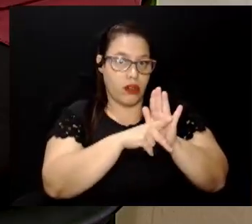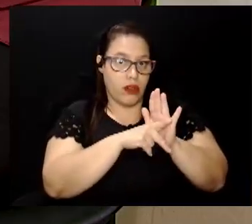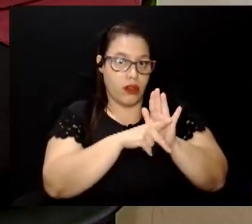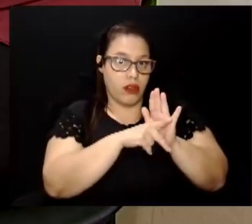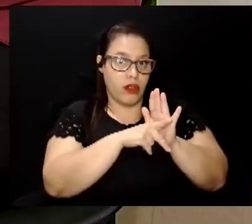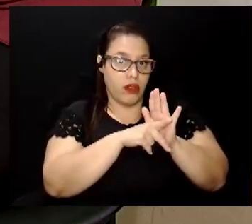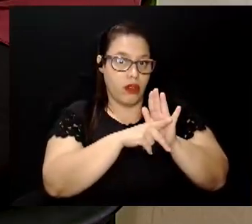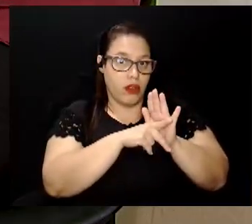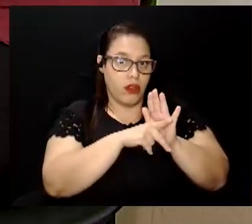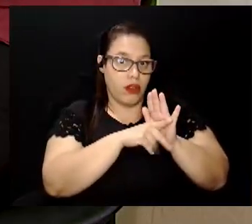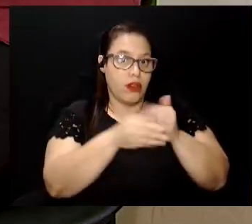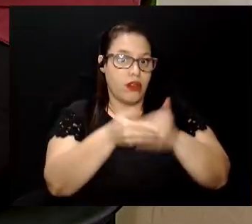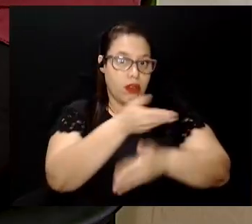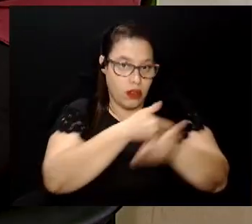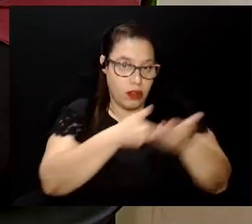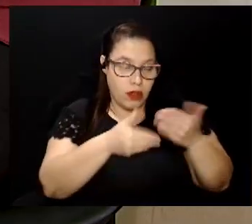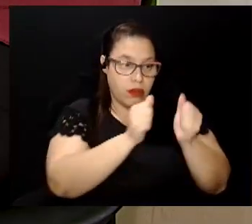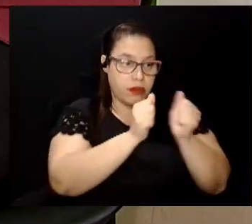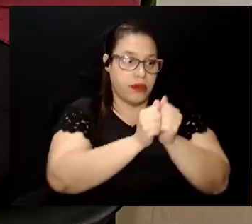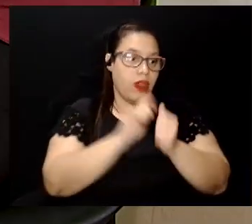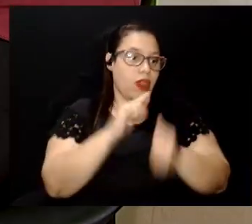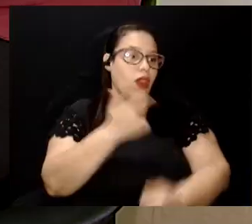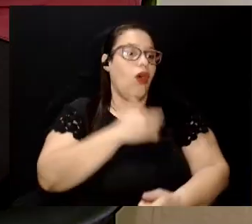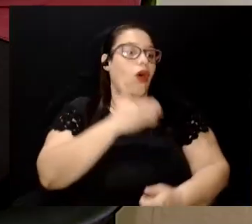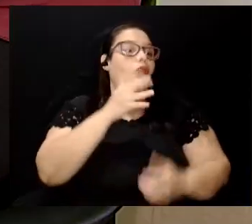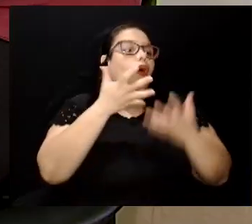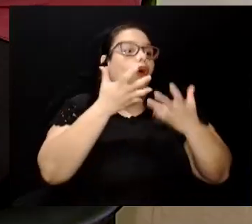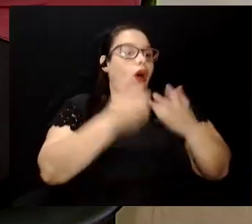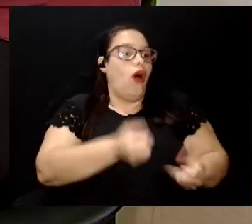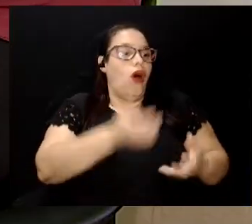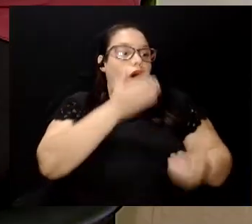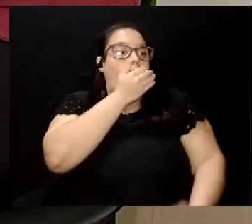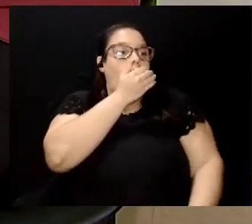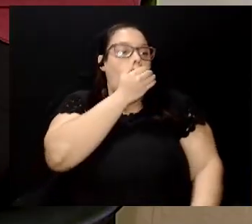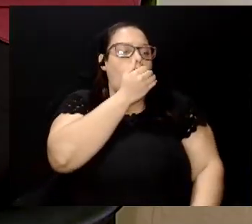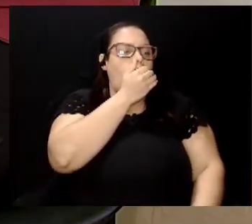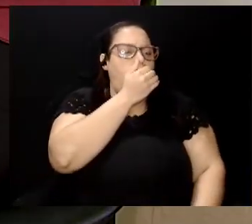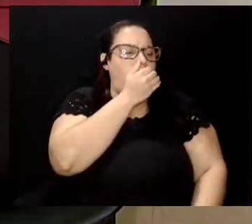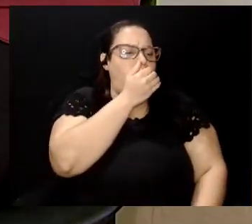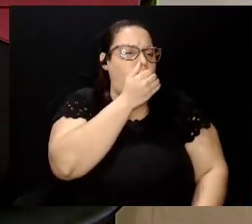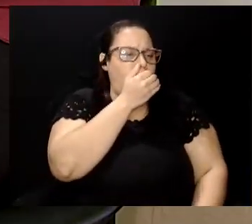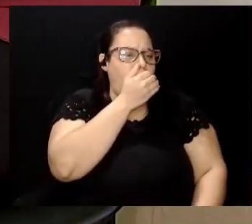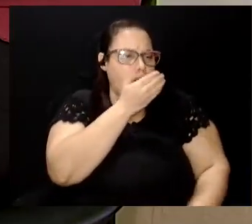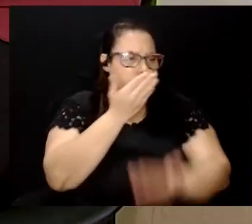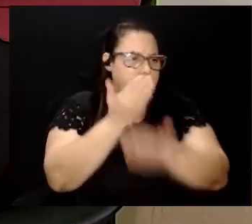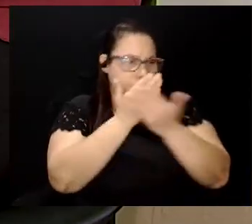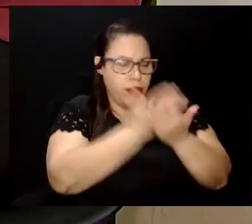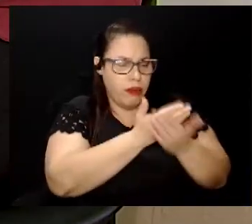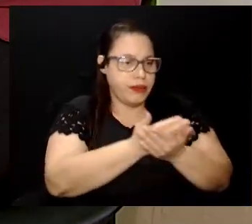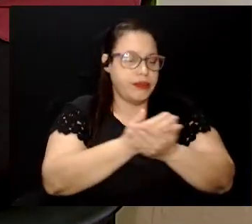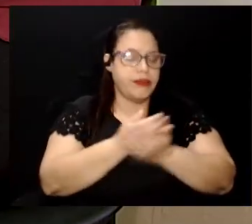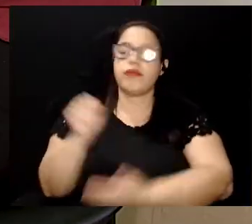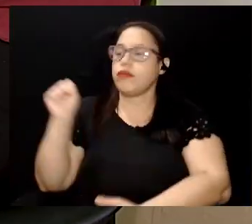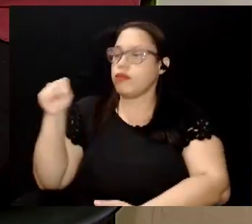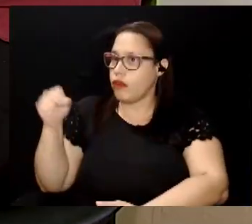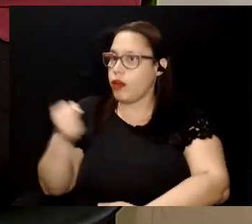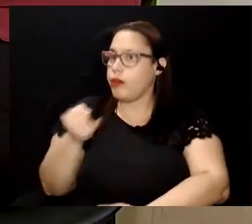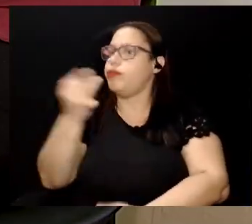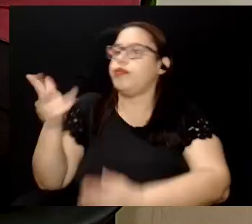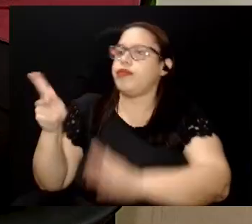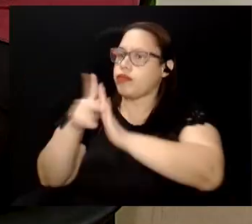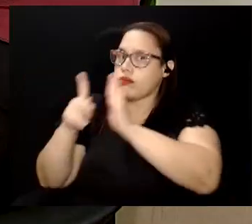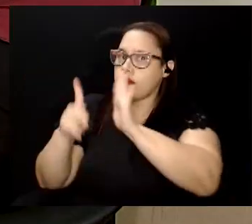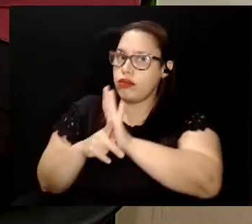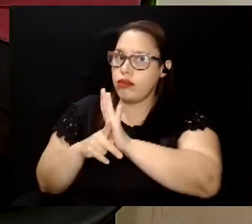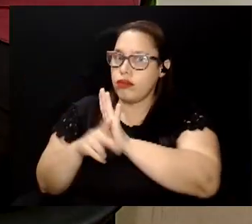vai topando, vai estudando cada proposta. Possibilidades. Quais são esses projetos, Andréa? Nós temos